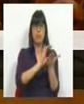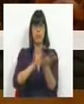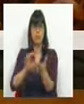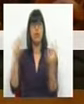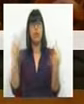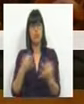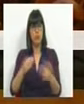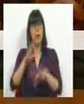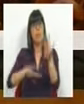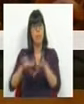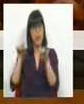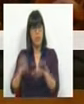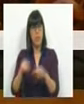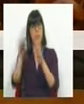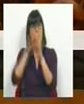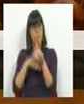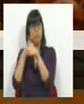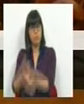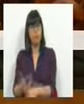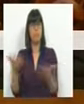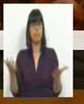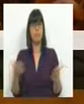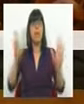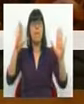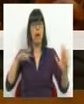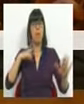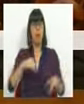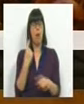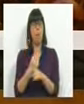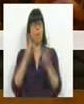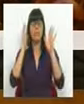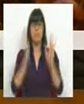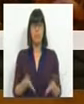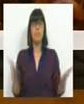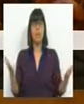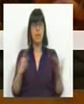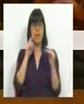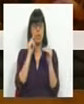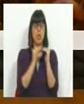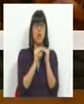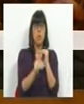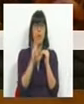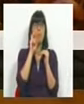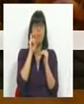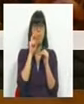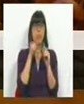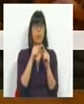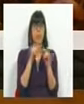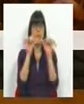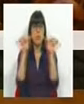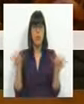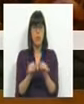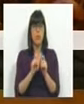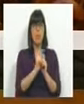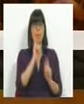financiamento para concretizar esses programas. Mas Portugal também precisa de sustentabilidade e estabilidade no seu